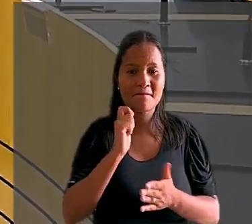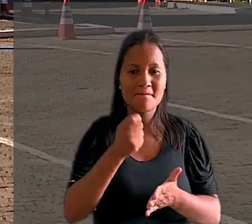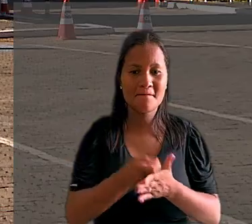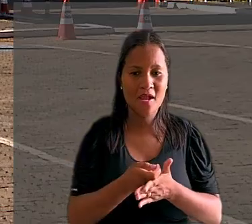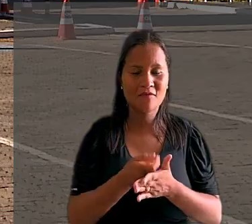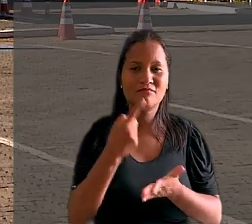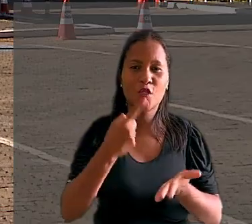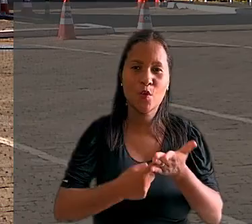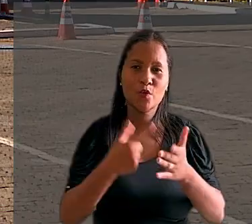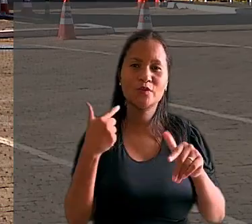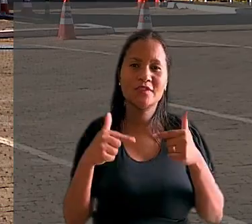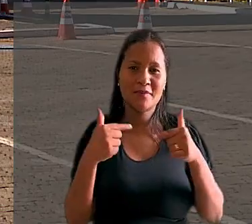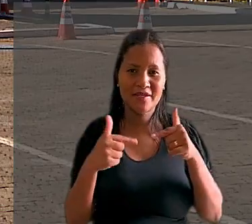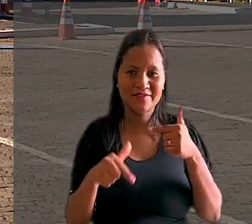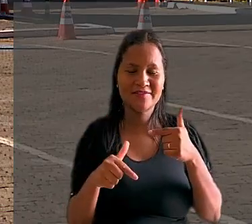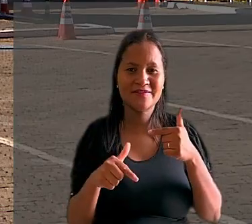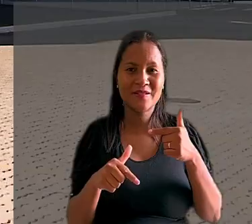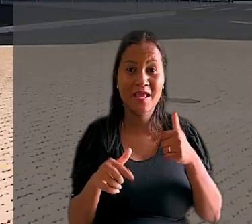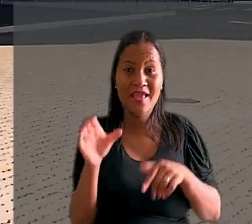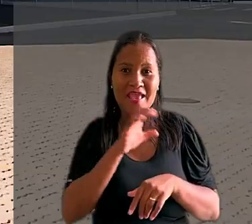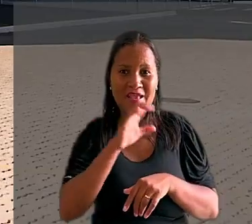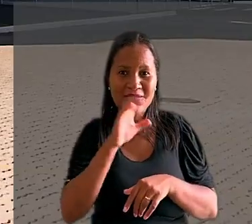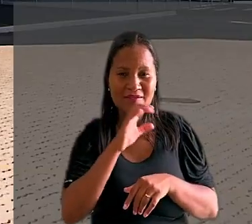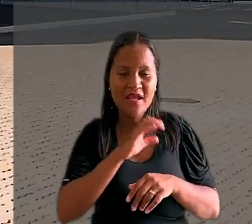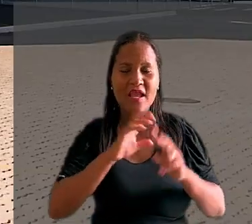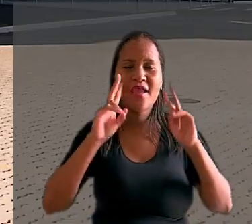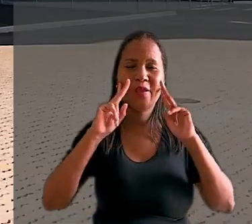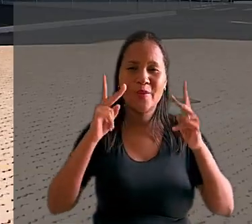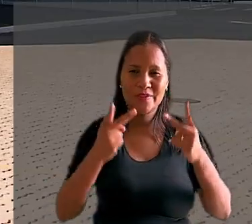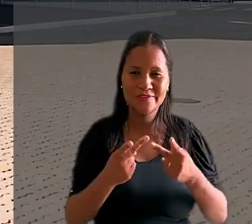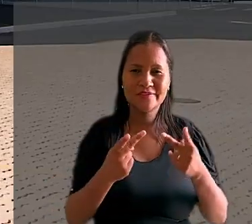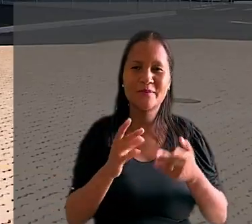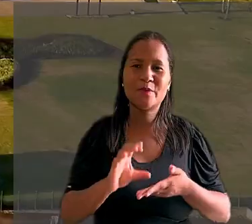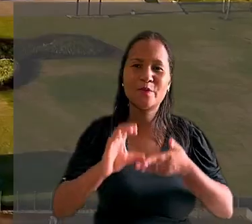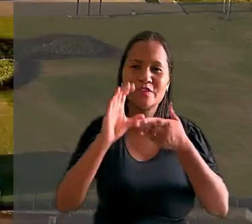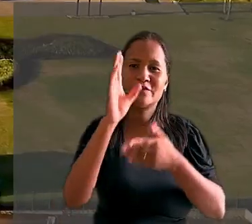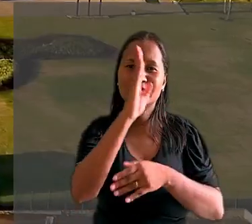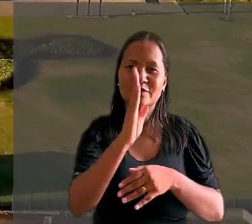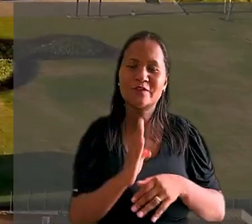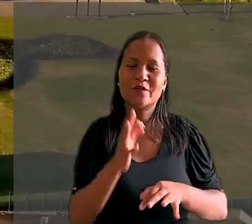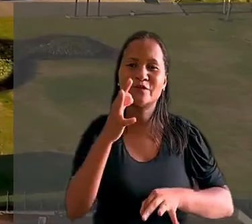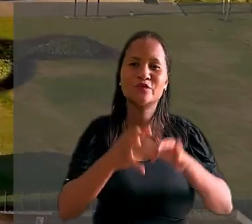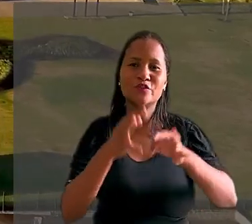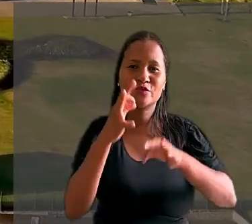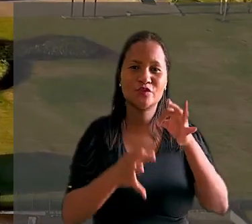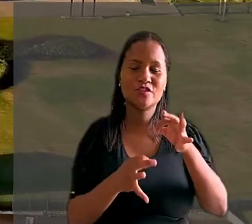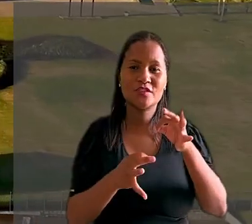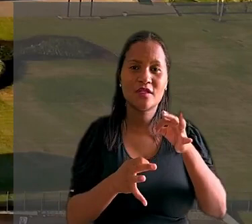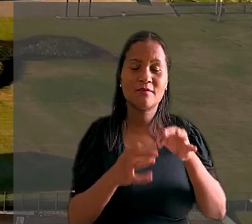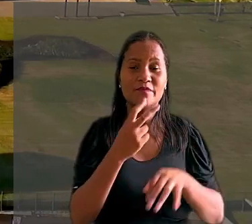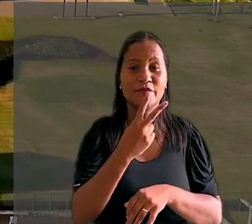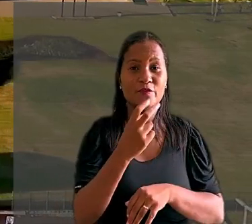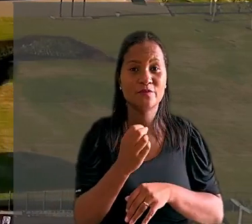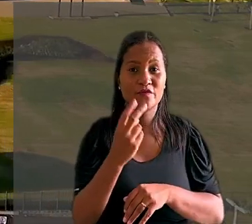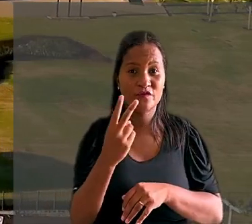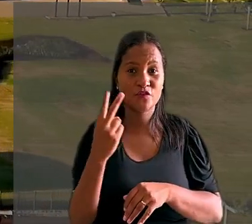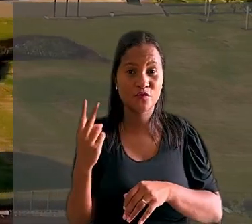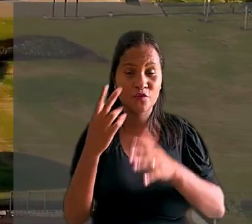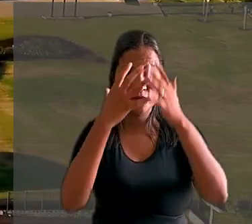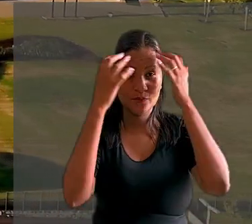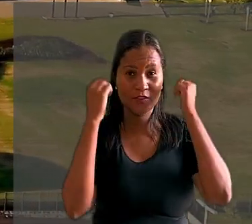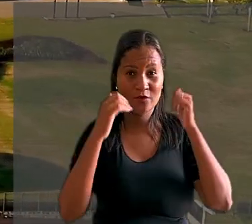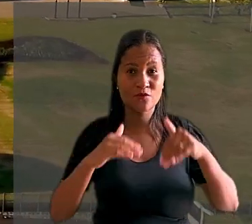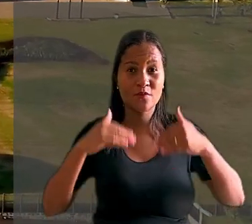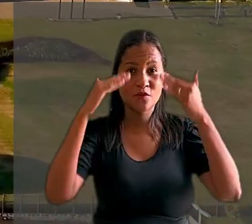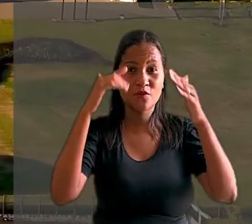trabalhistas. Essa eficiência é reconhecida pelo Conselho Nacional de Justiça. Em 2022, o Tribunal Superior do Trabalho